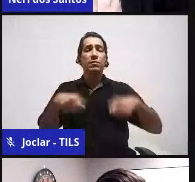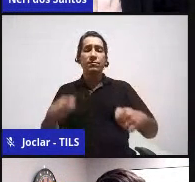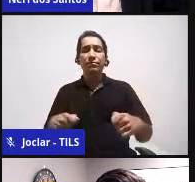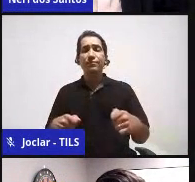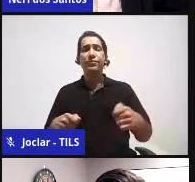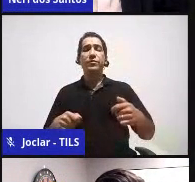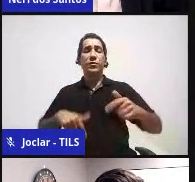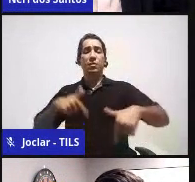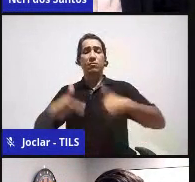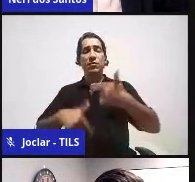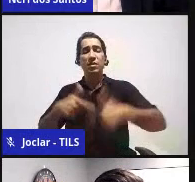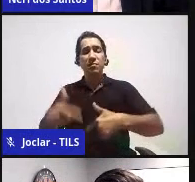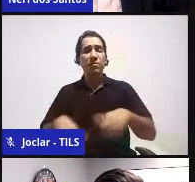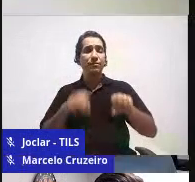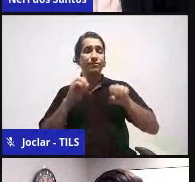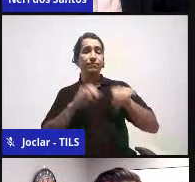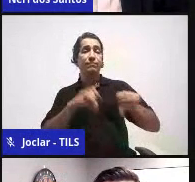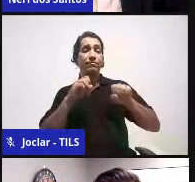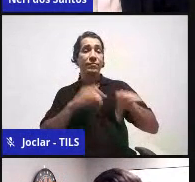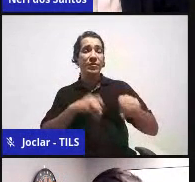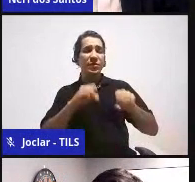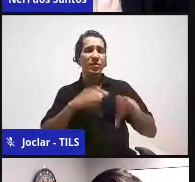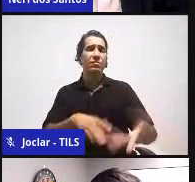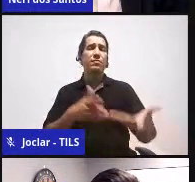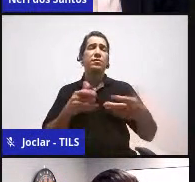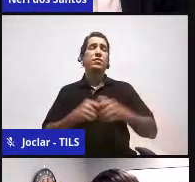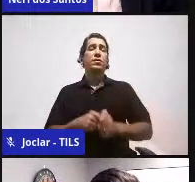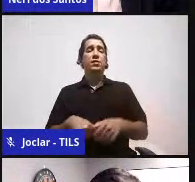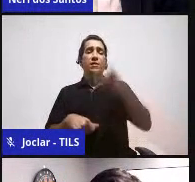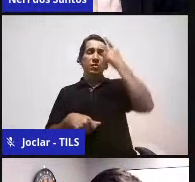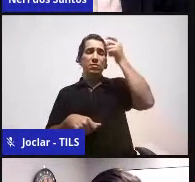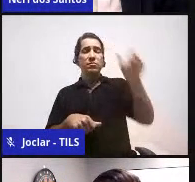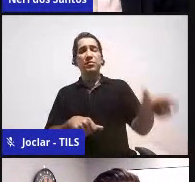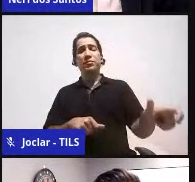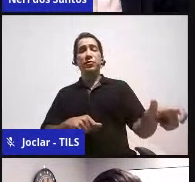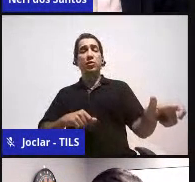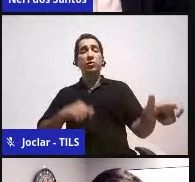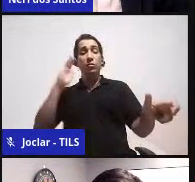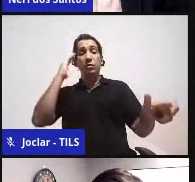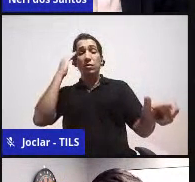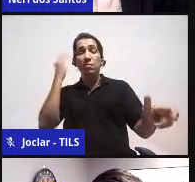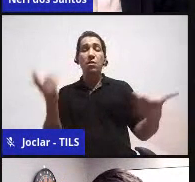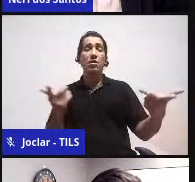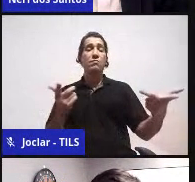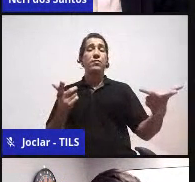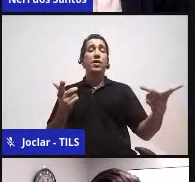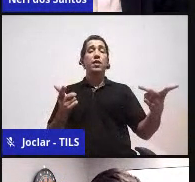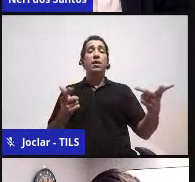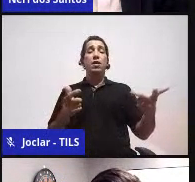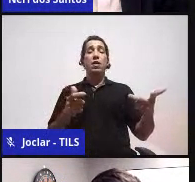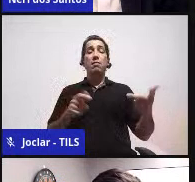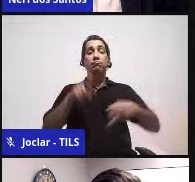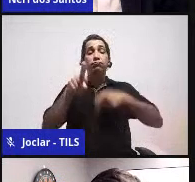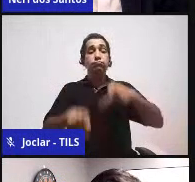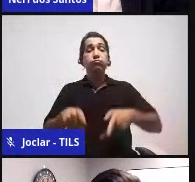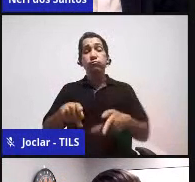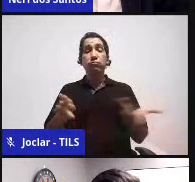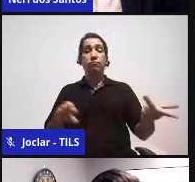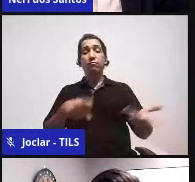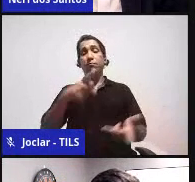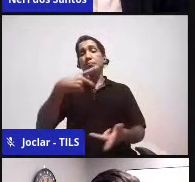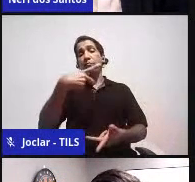essa questão de entender que o que é público, né, não é aquilo que é do outro, é aquilo que é de todos nós,